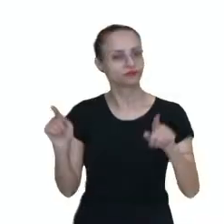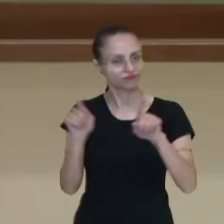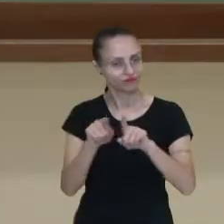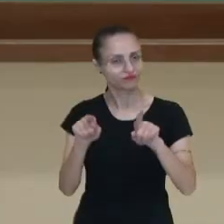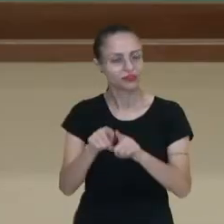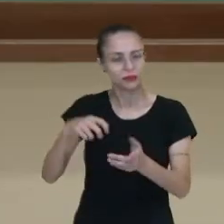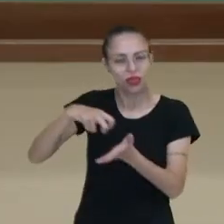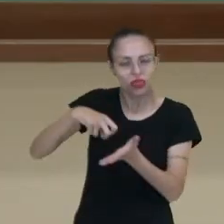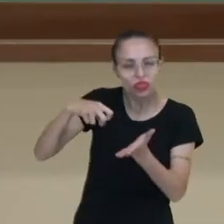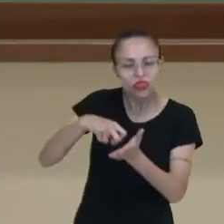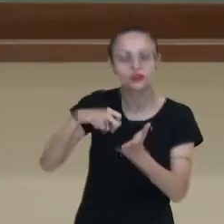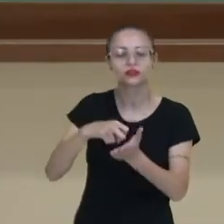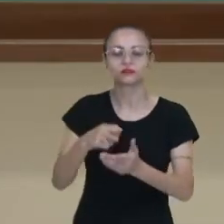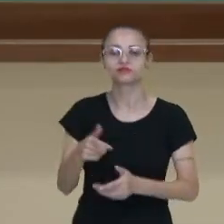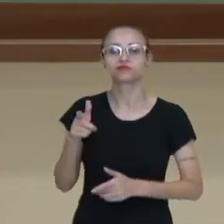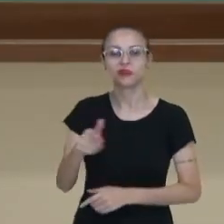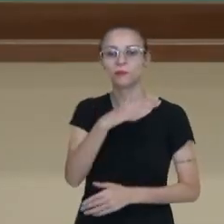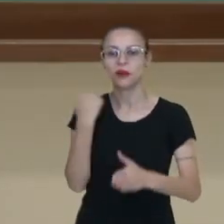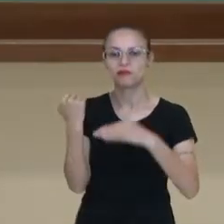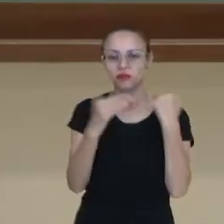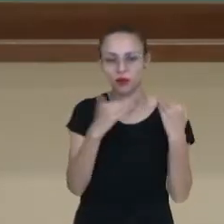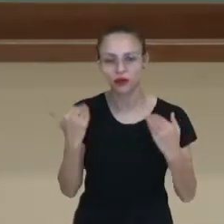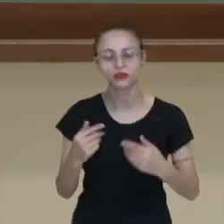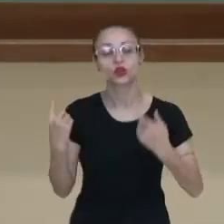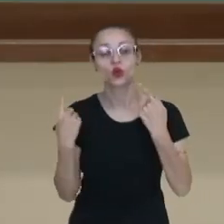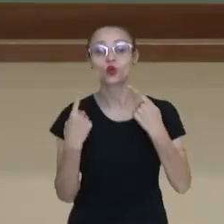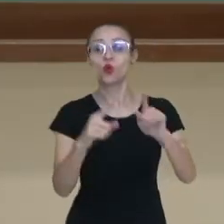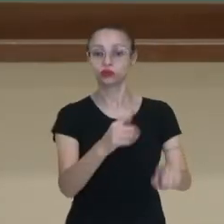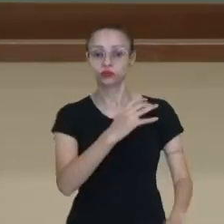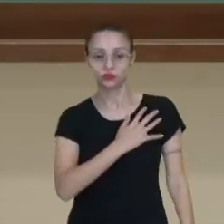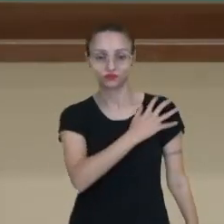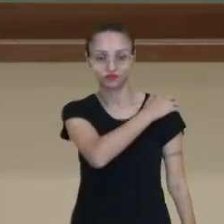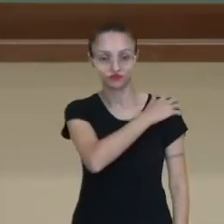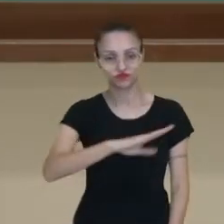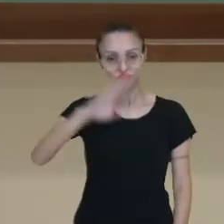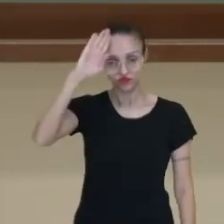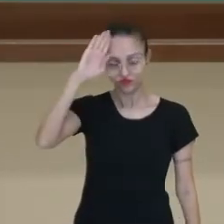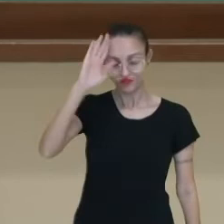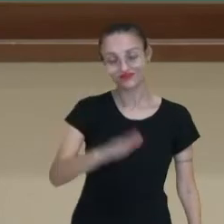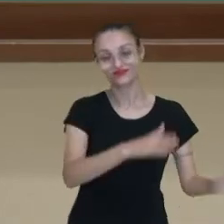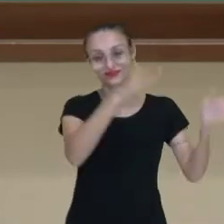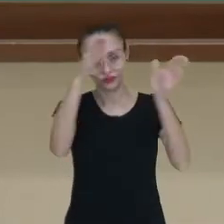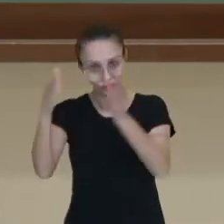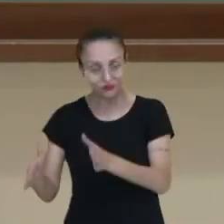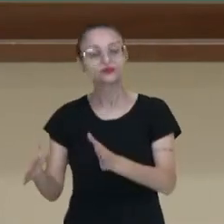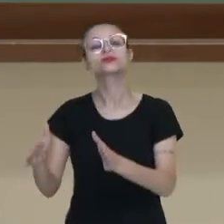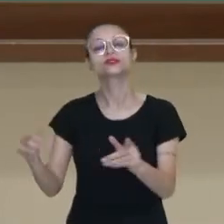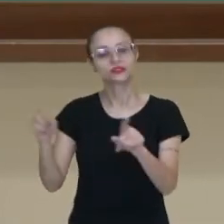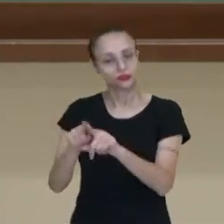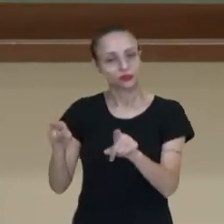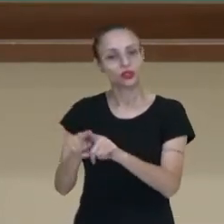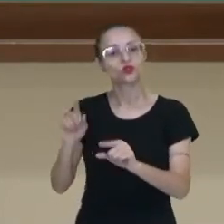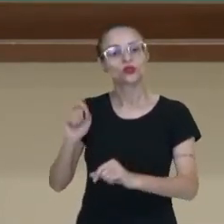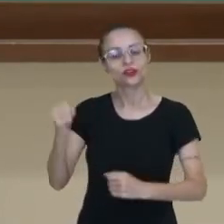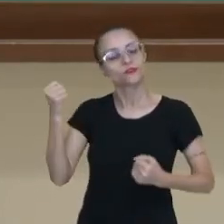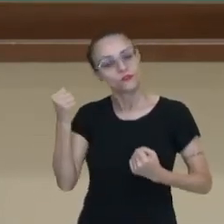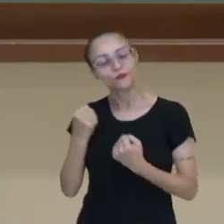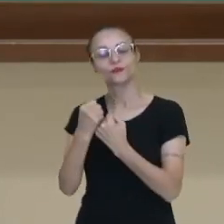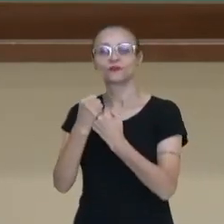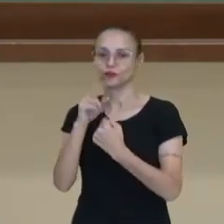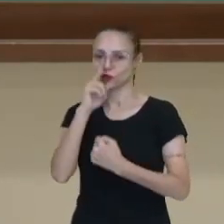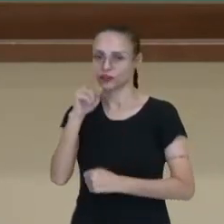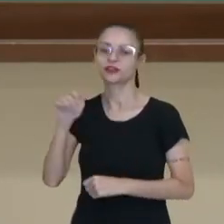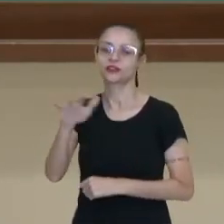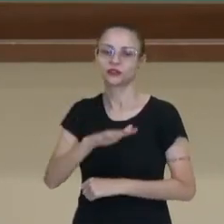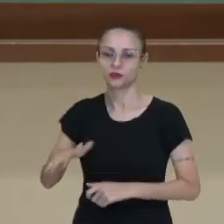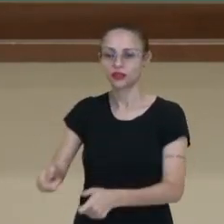você vai ter o estabelecimento de uma guerrilha contra a ditadura de um lado, mas você também vai ter do outro lado o fortalecimento dos mecanismos